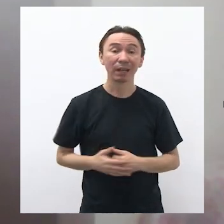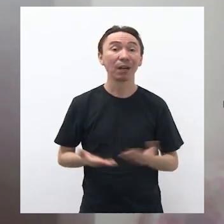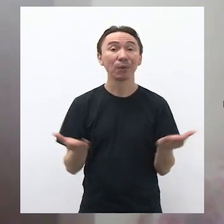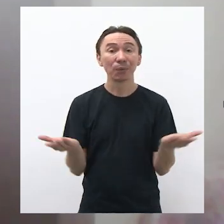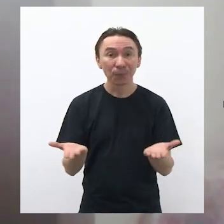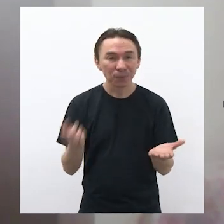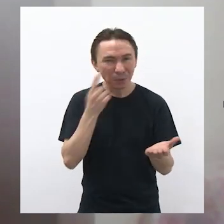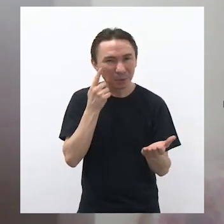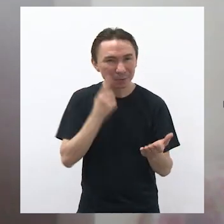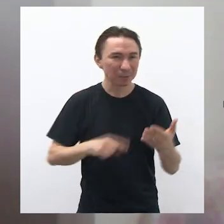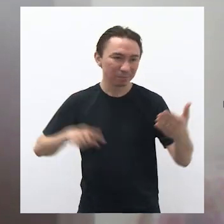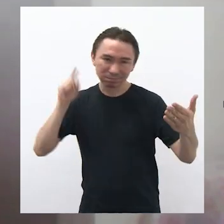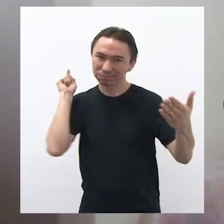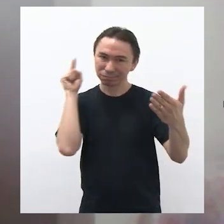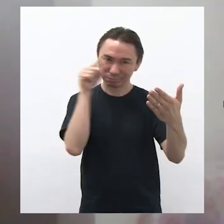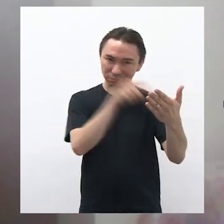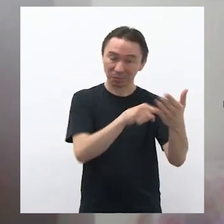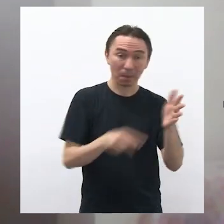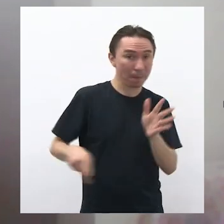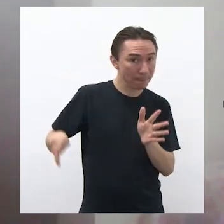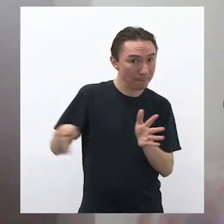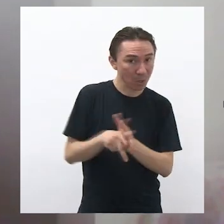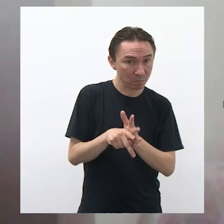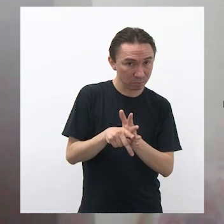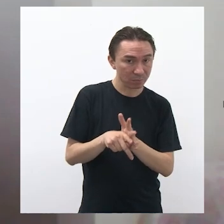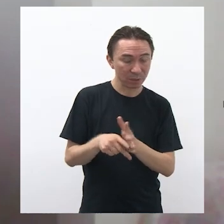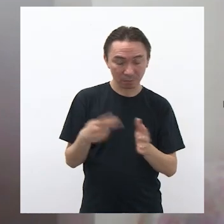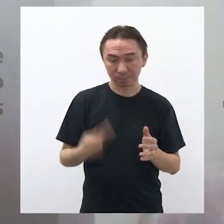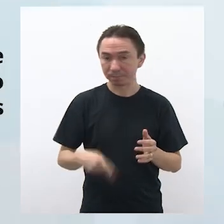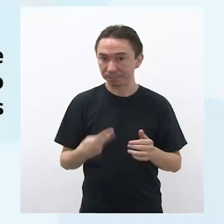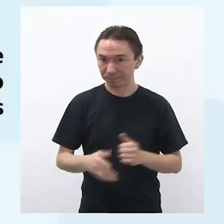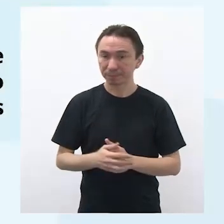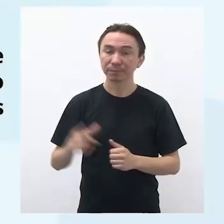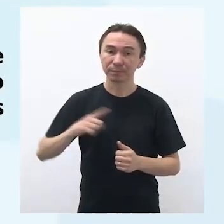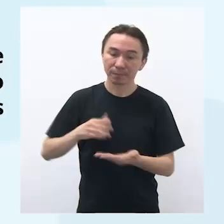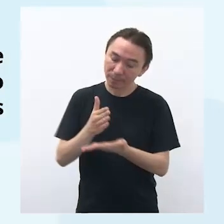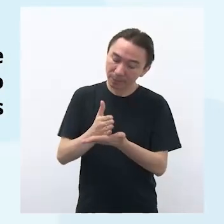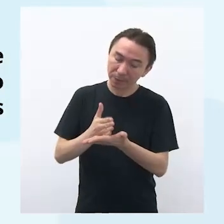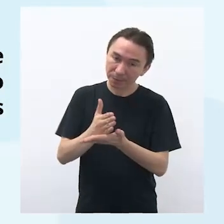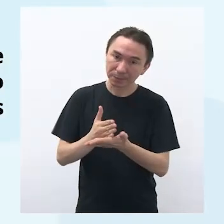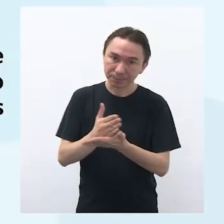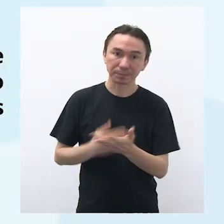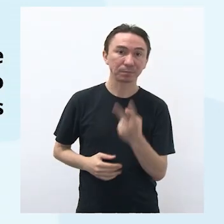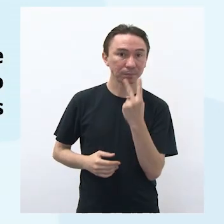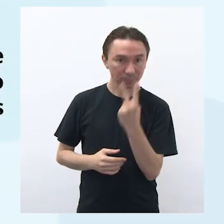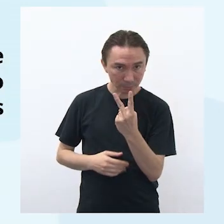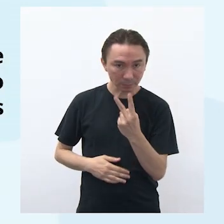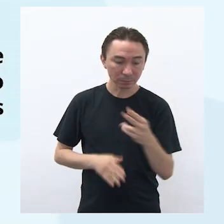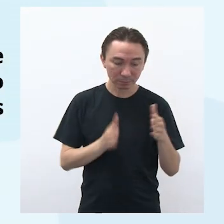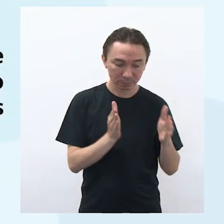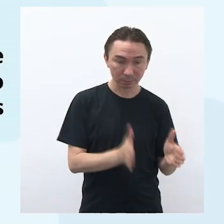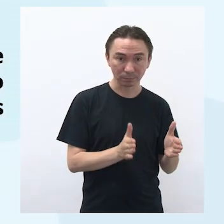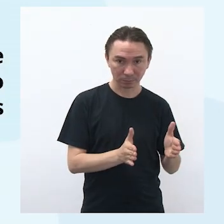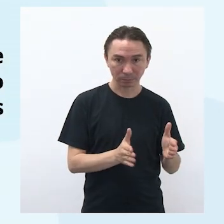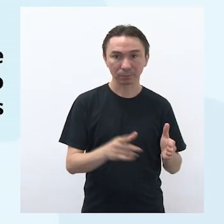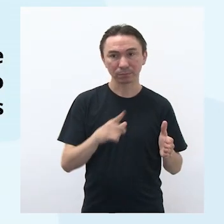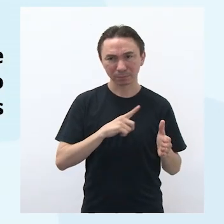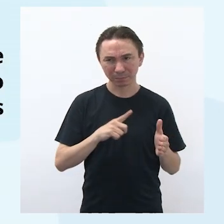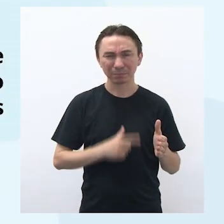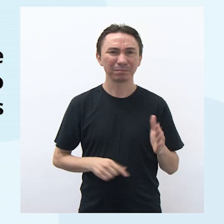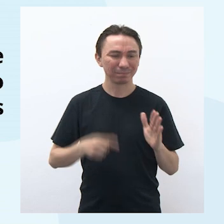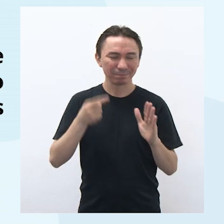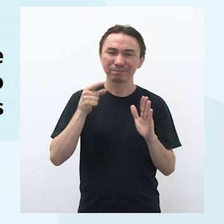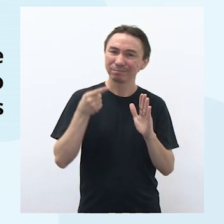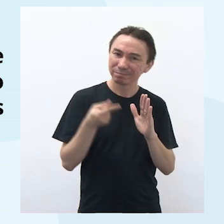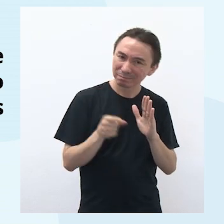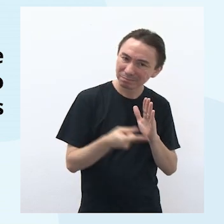nosso encontro? Nós dividimos ele em 2 momentos. Nesse primeiro momento, então, a gente vai aprofundar essa questão do